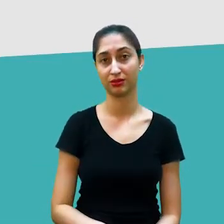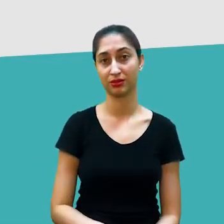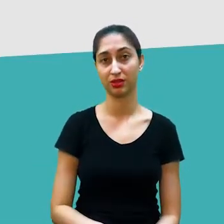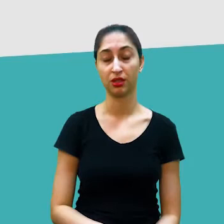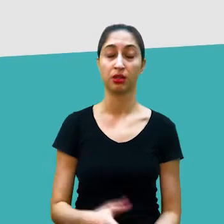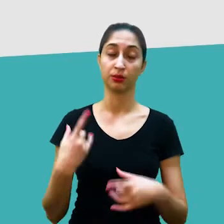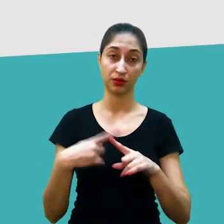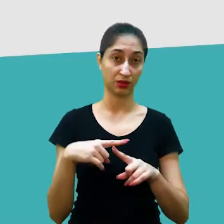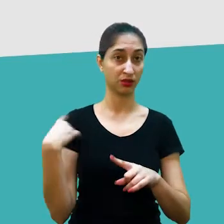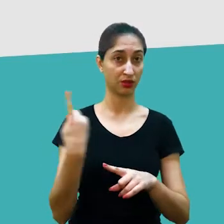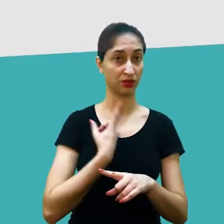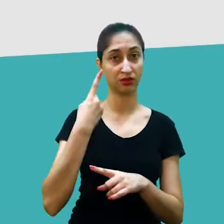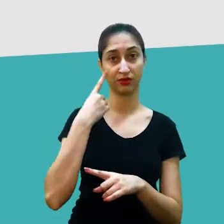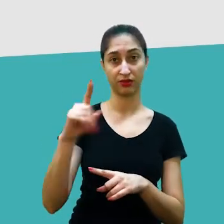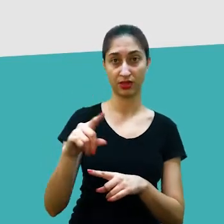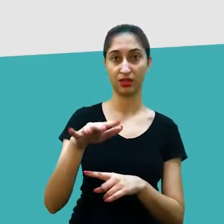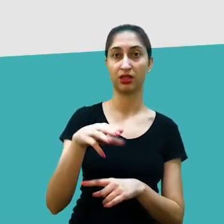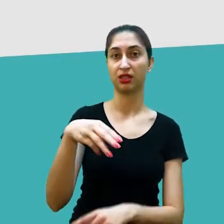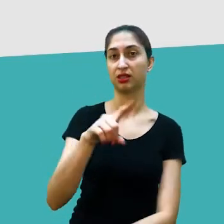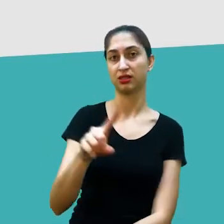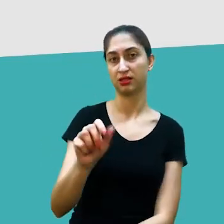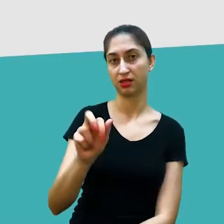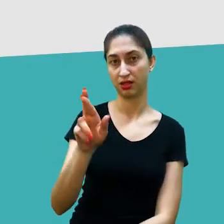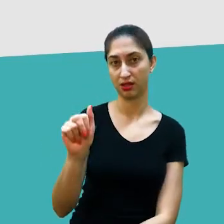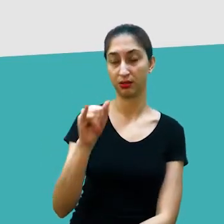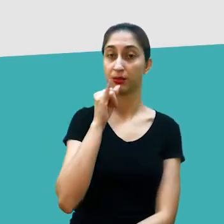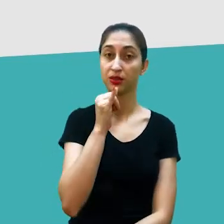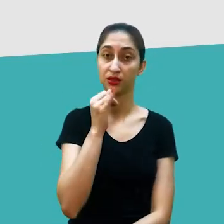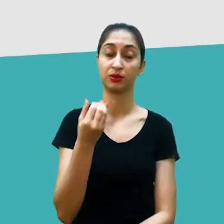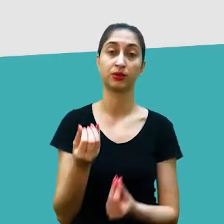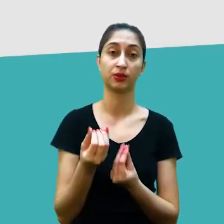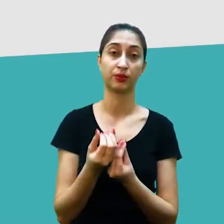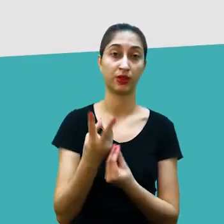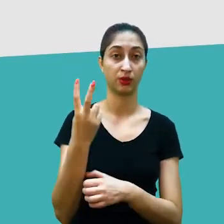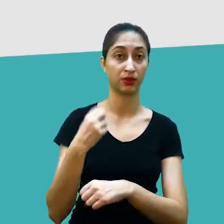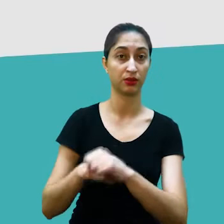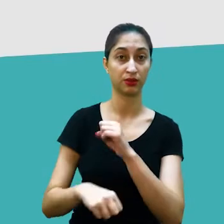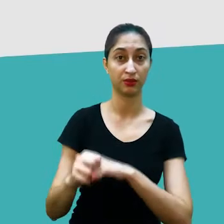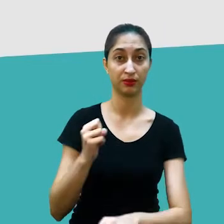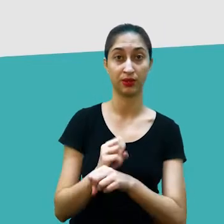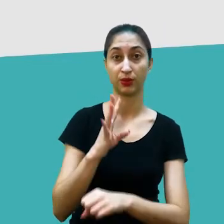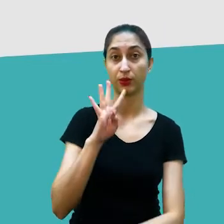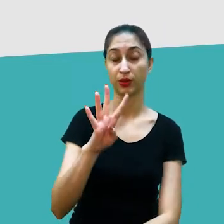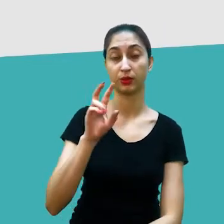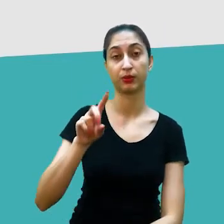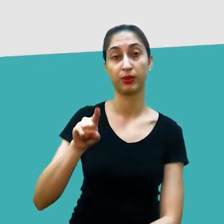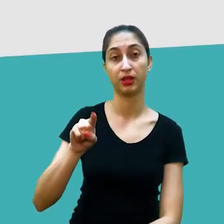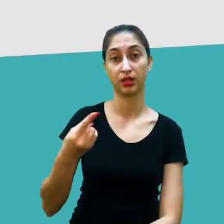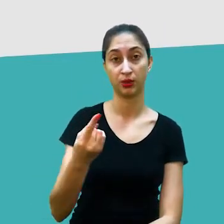olhando hoje para o mercado internacional, para uma Zara, por exemplo, que doa, há 2 anos atrás, $4 milhões para